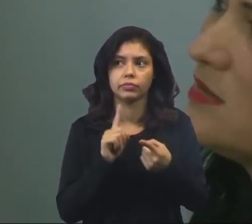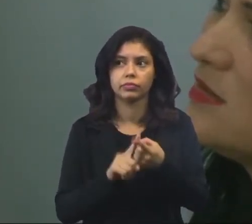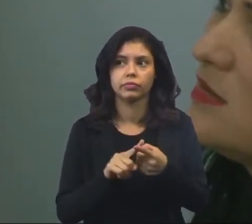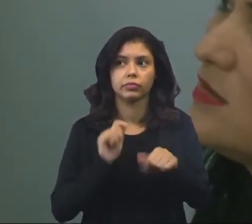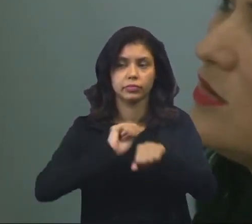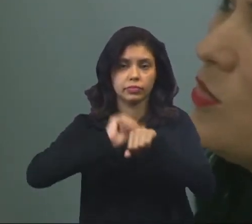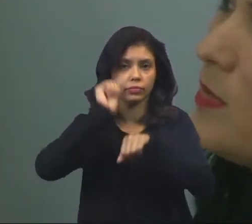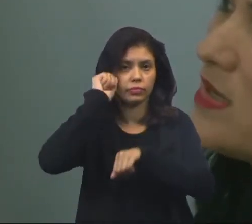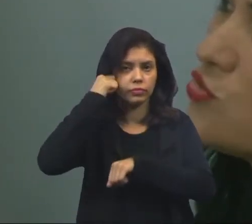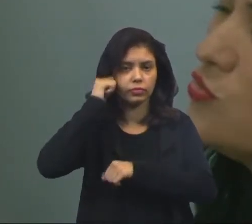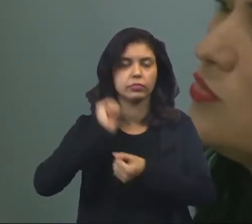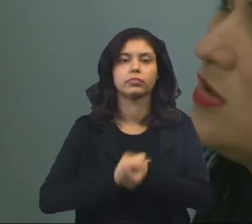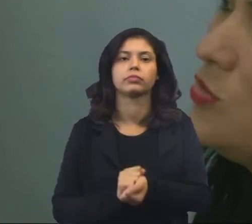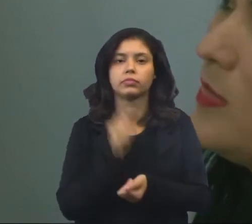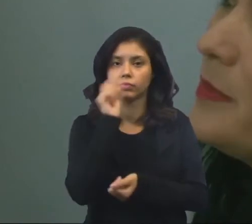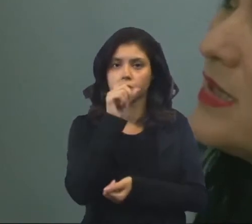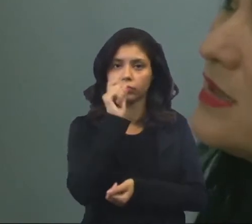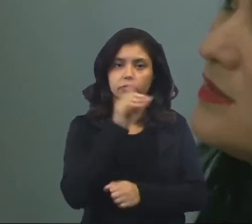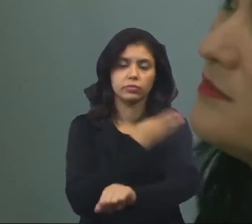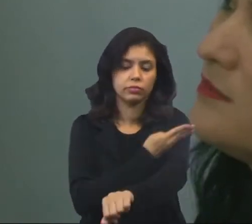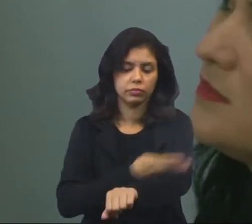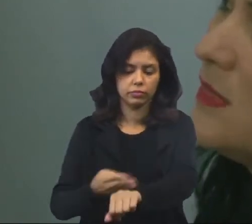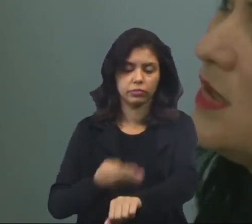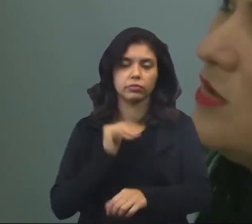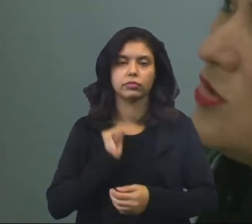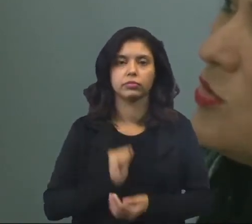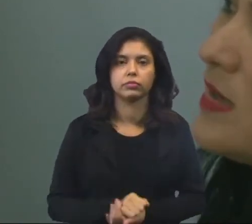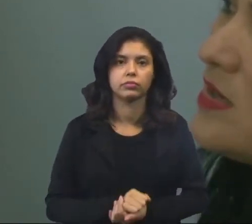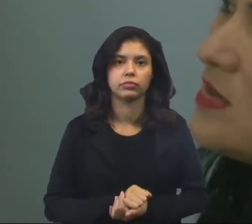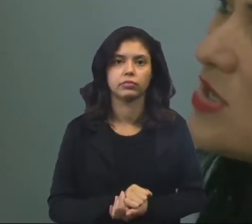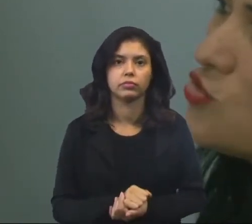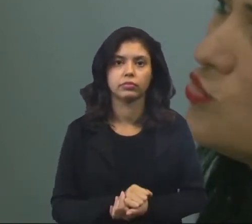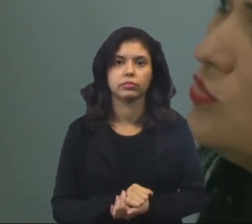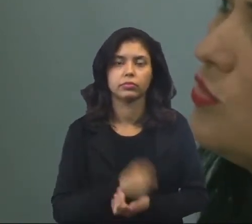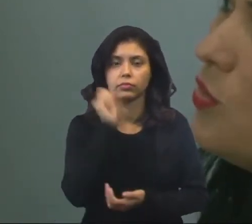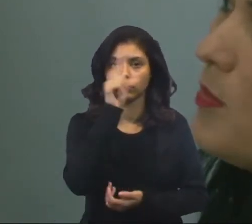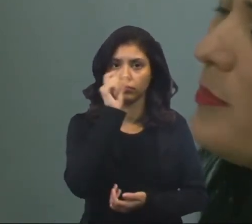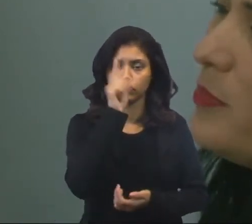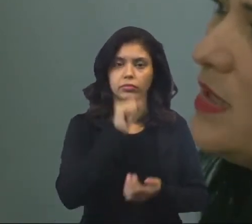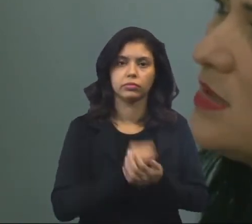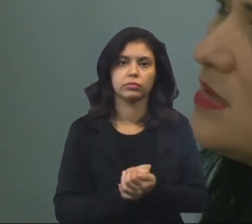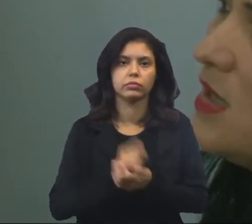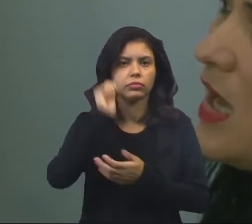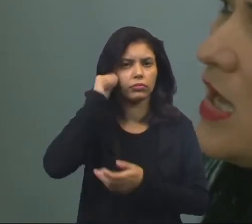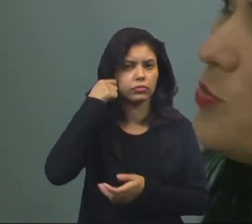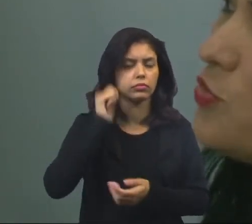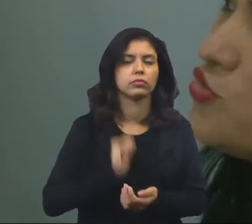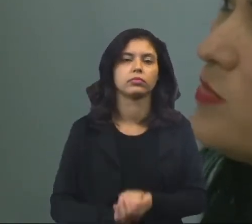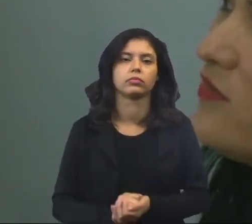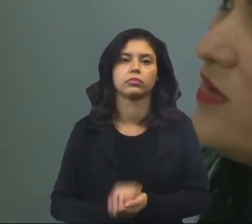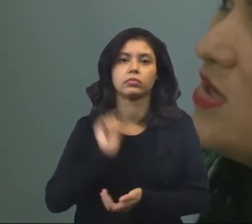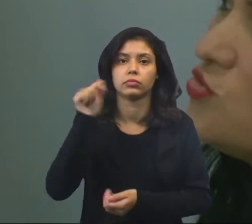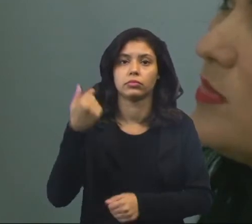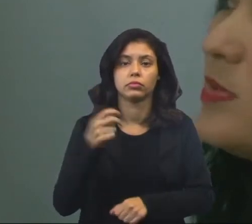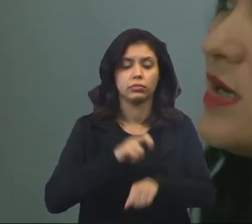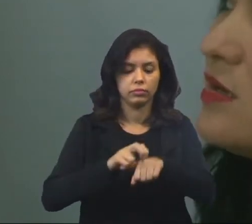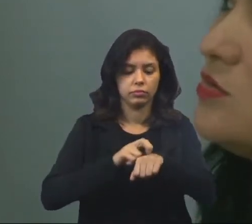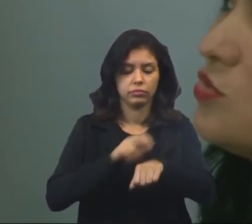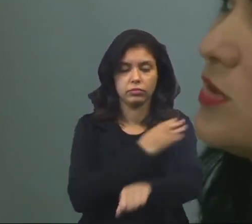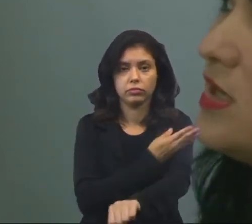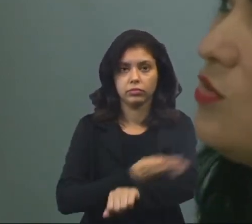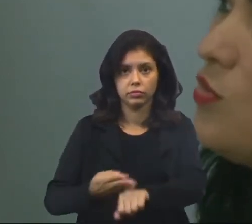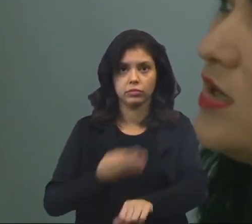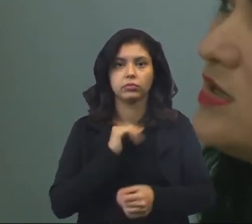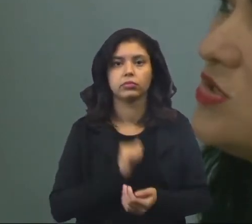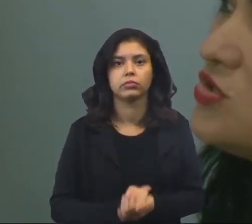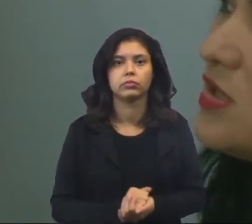preta, uma azul e uma branca. Tem uma azul, uma preta, aí depois uma verde e uma branca.